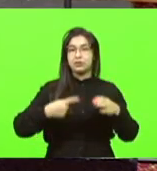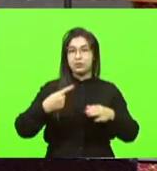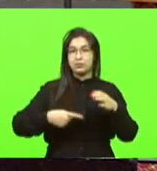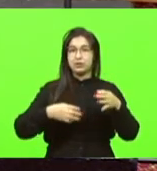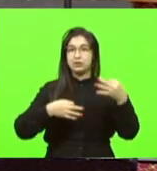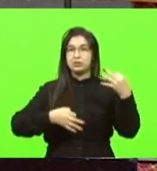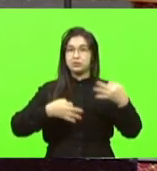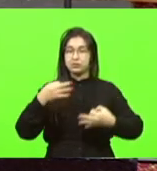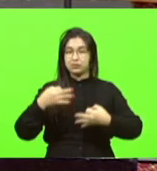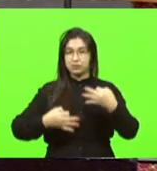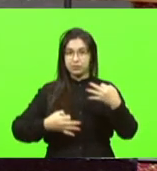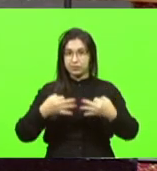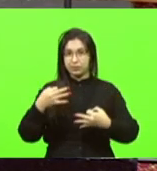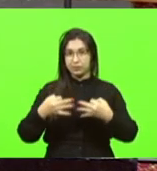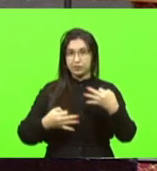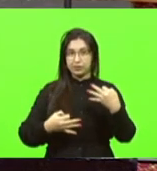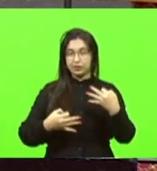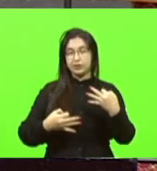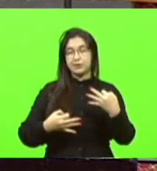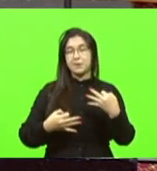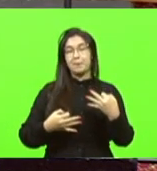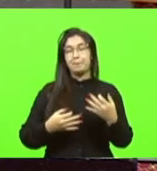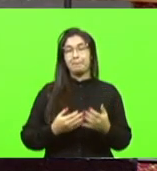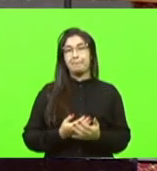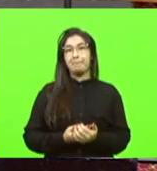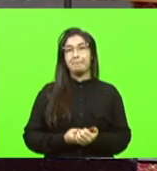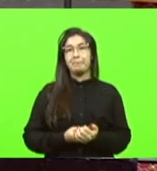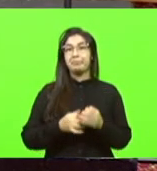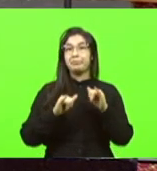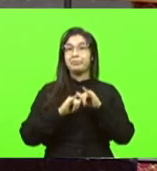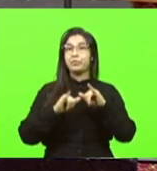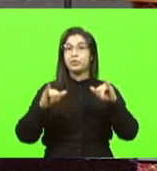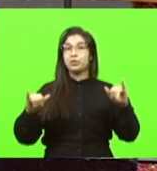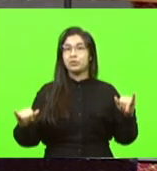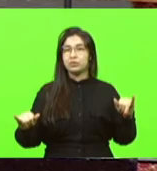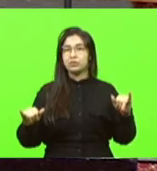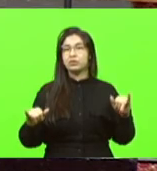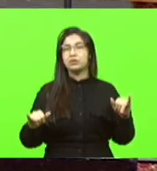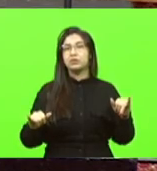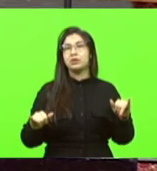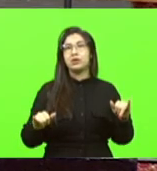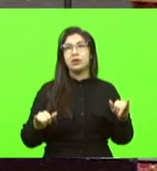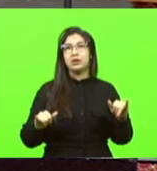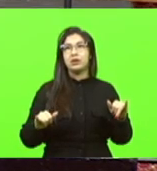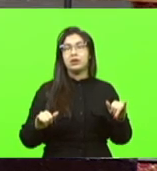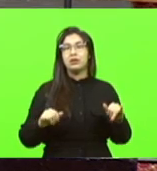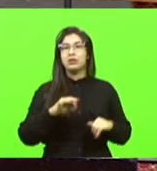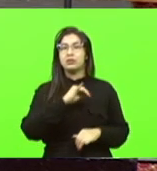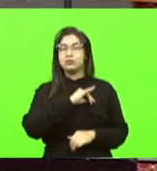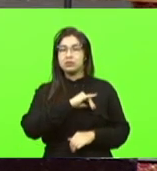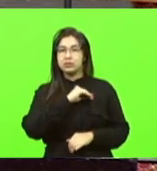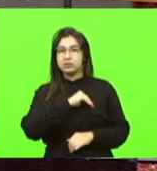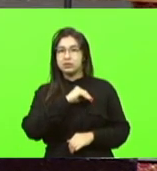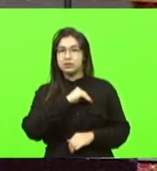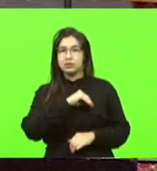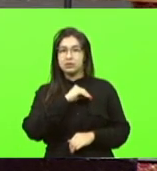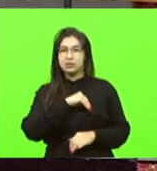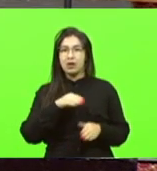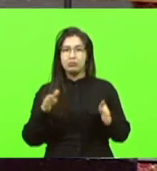Justiça o e anunciando uma majoração salarial entre